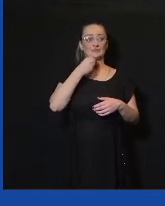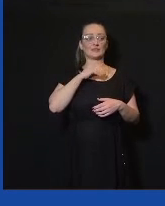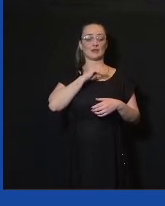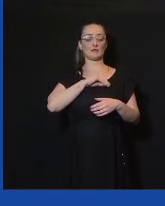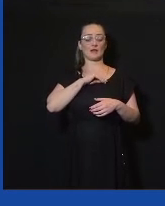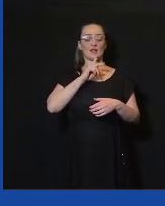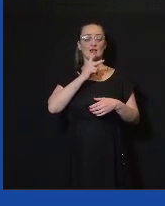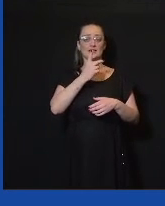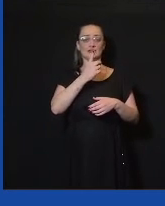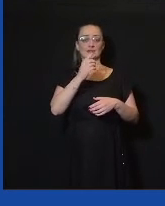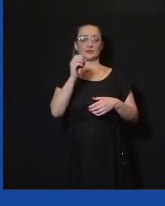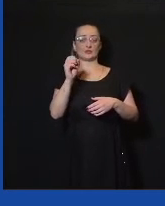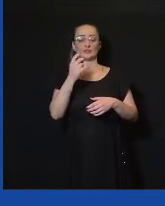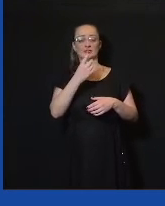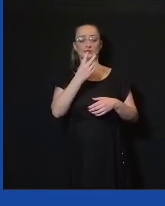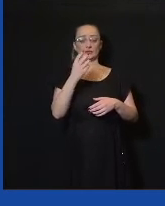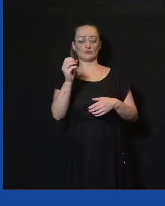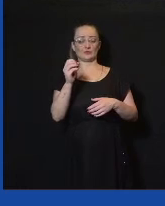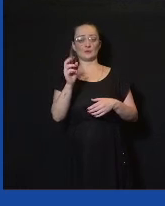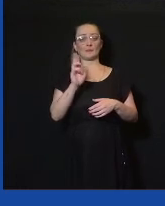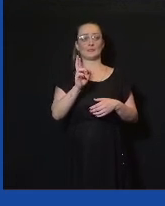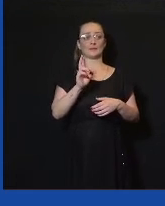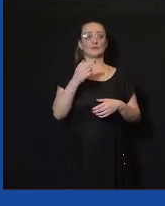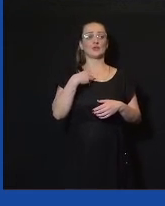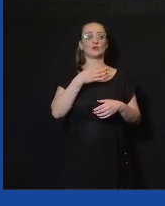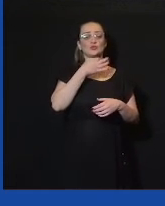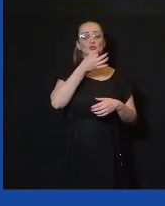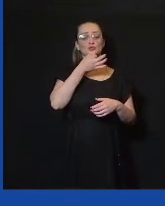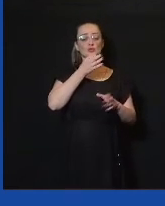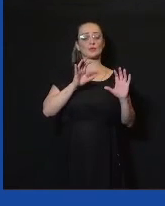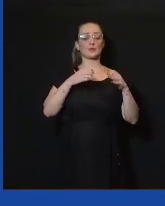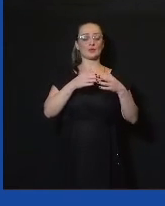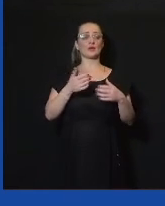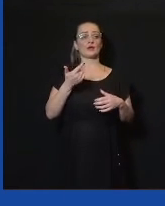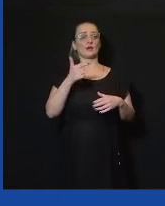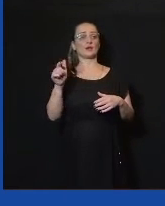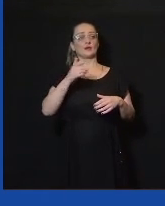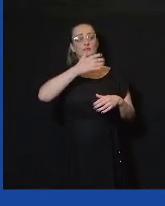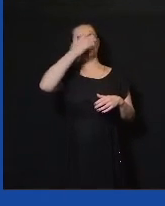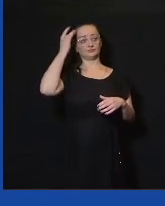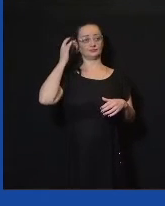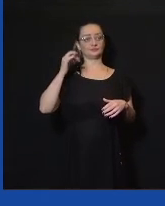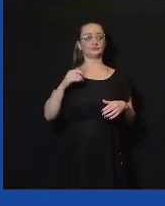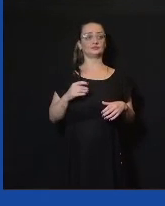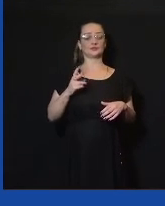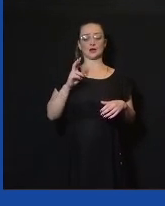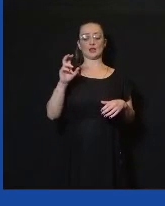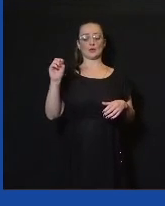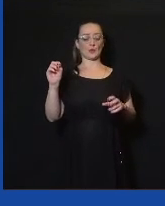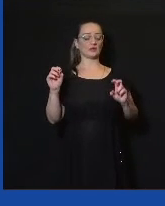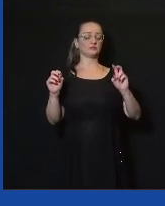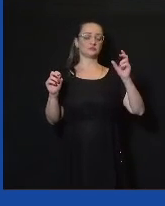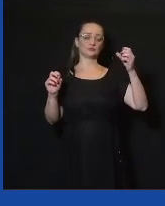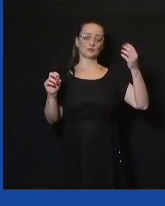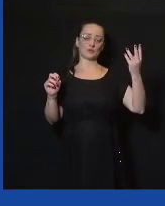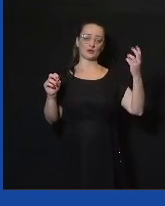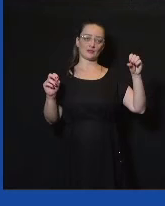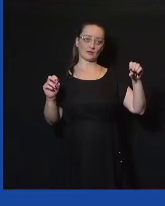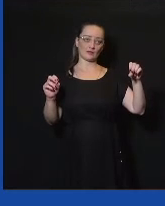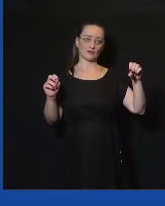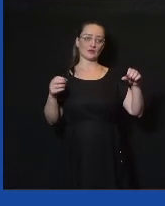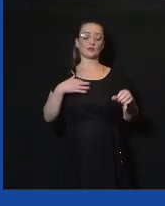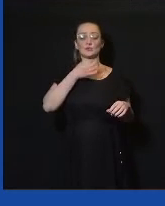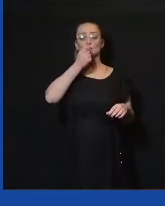durante 3 meses. Ela sugeriu ao plenário das outras 49, com as outras 50 assim de lado do galpão, e ela